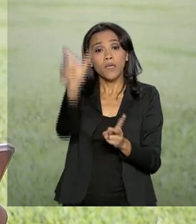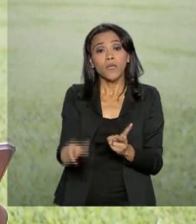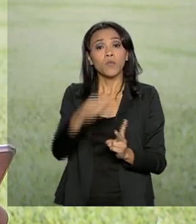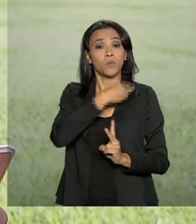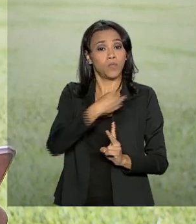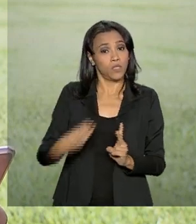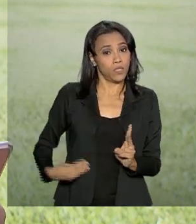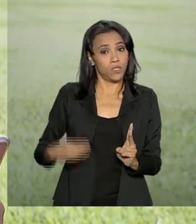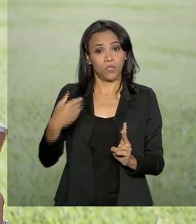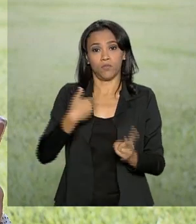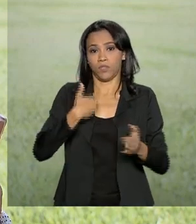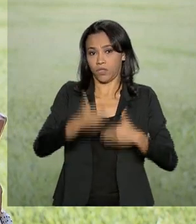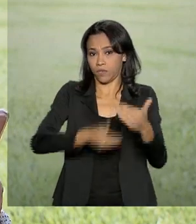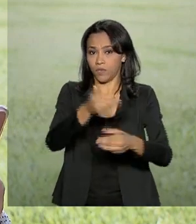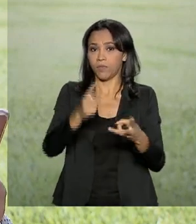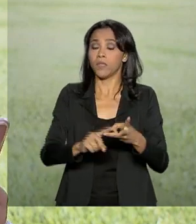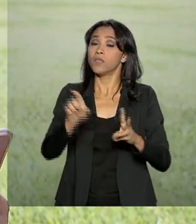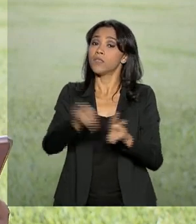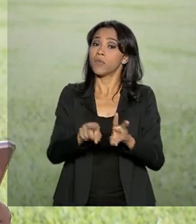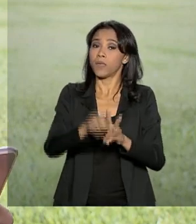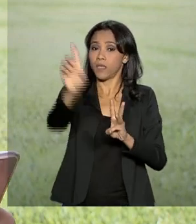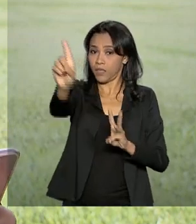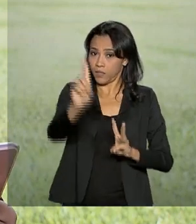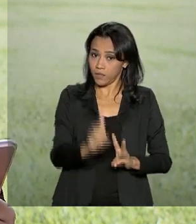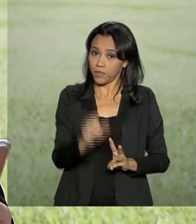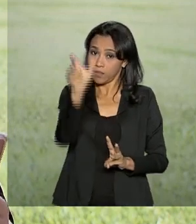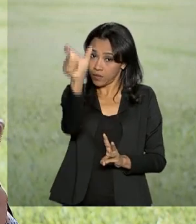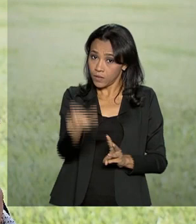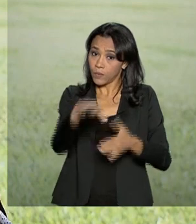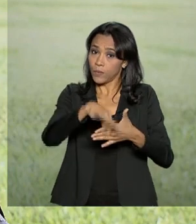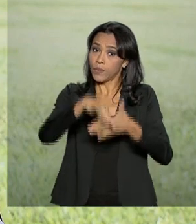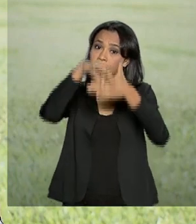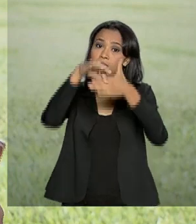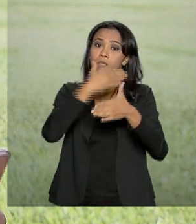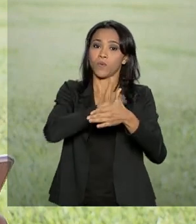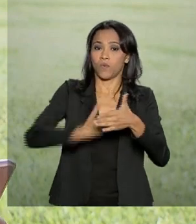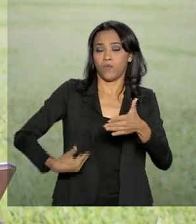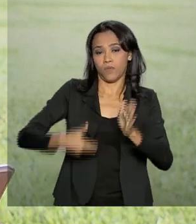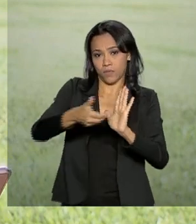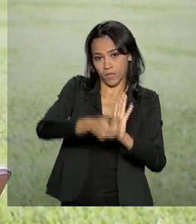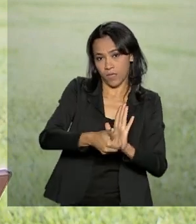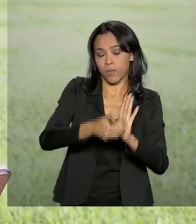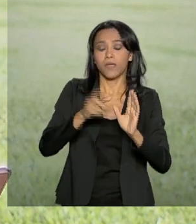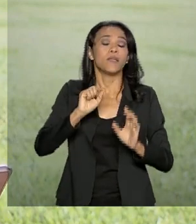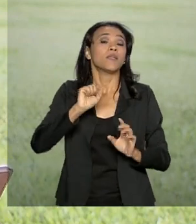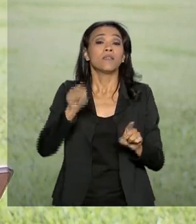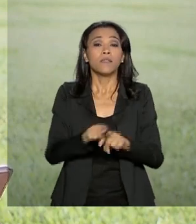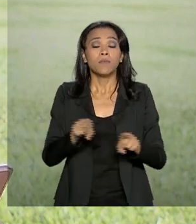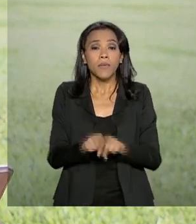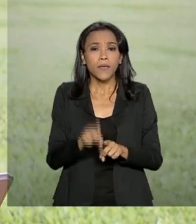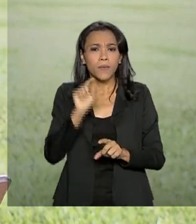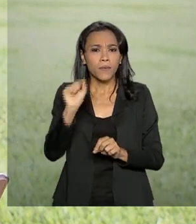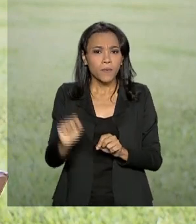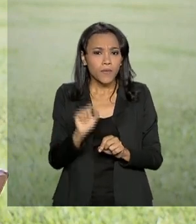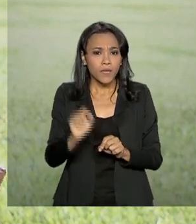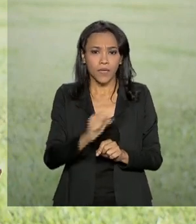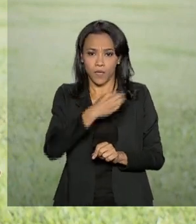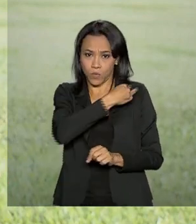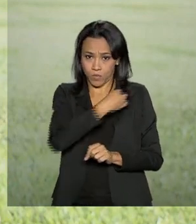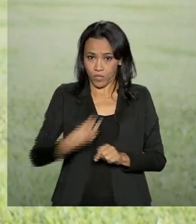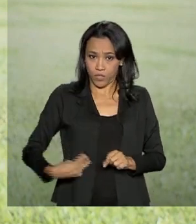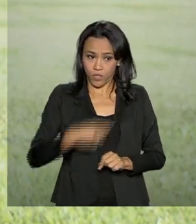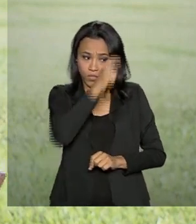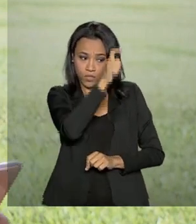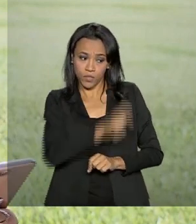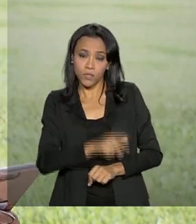Canuto, e o deputado federal Major Vitor Hugo, líder do governo na Câmara. O ministro-chefe do Gabinete de Segurança Institucional, Augusto